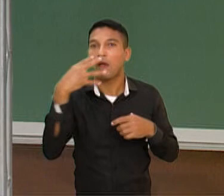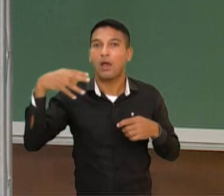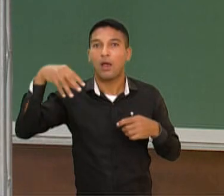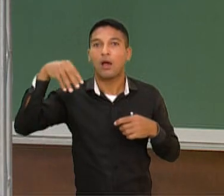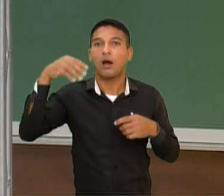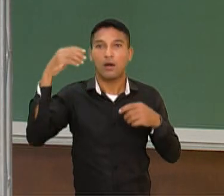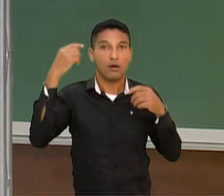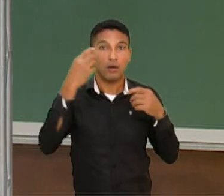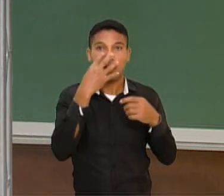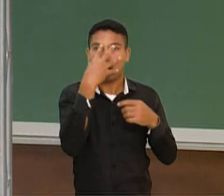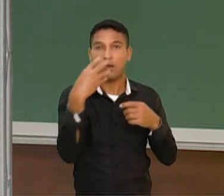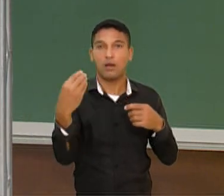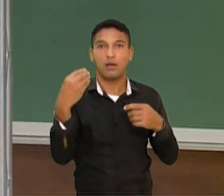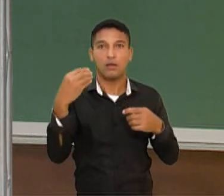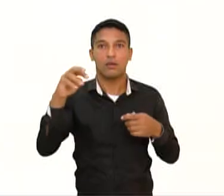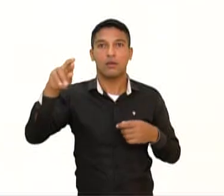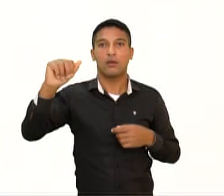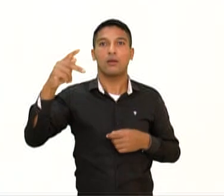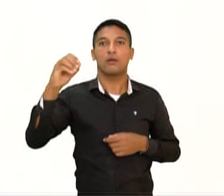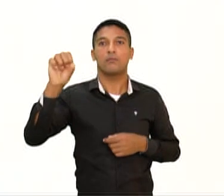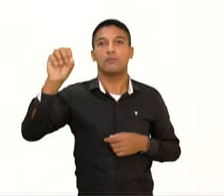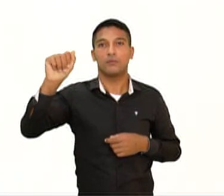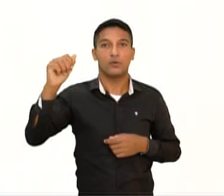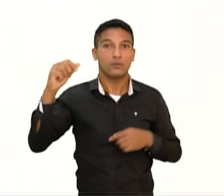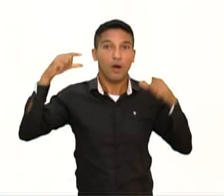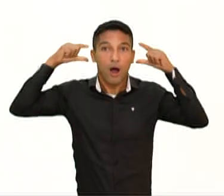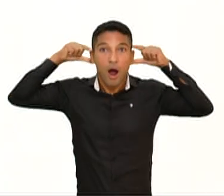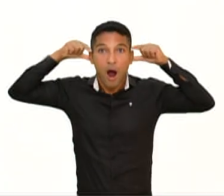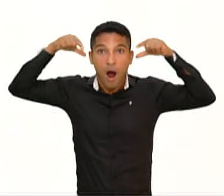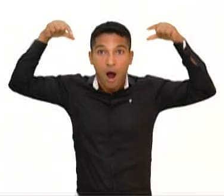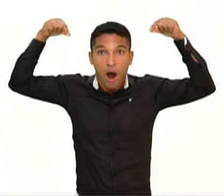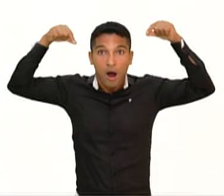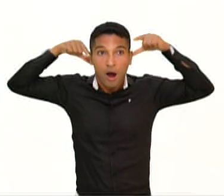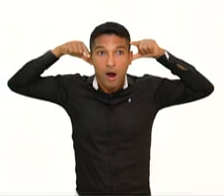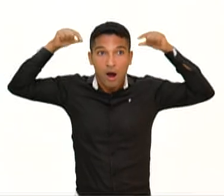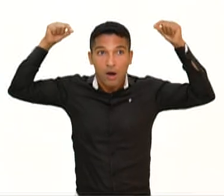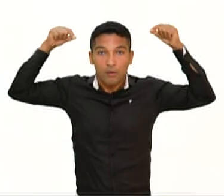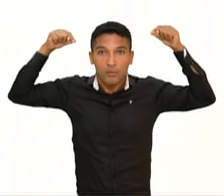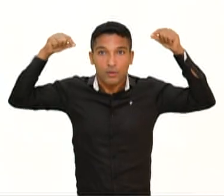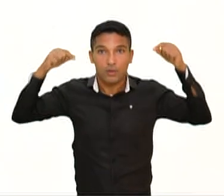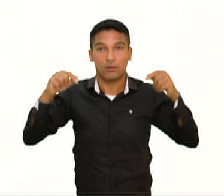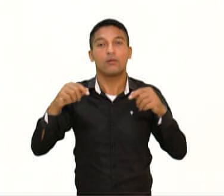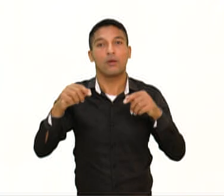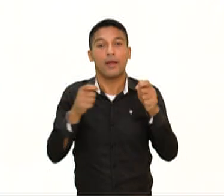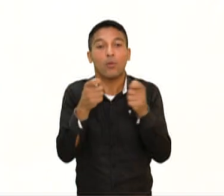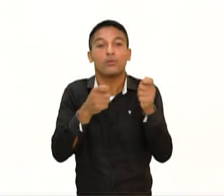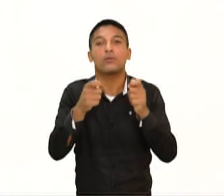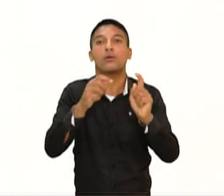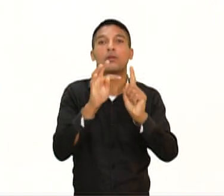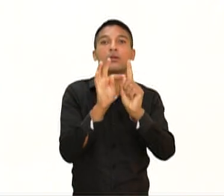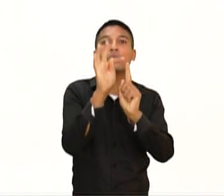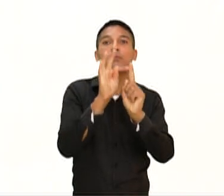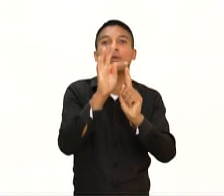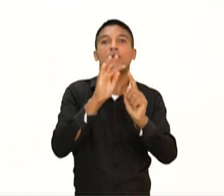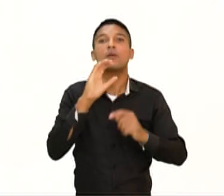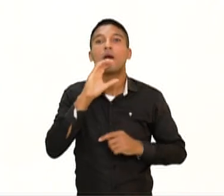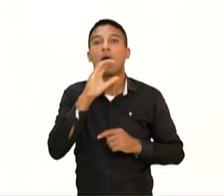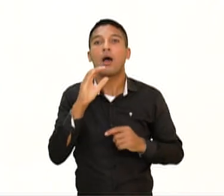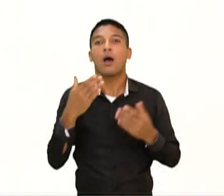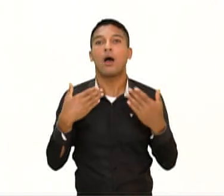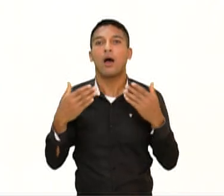megalotes, tá? Olha o tamanho da orelha, que é importante aqui, também para controle de temperatura, tá? Então tem uma venação